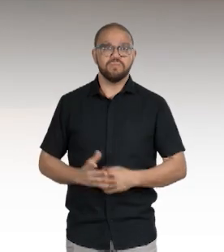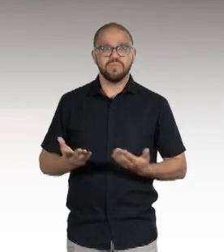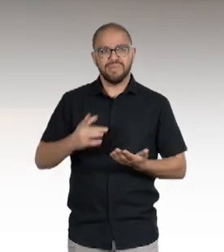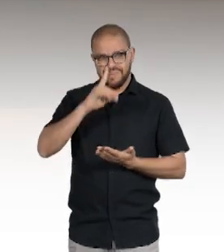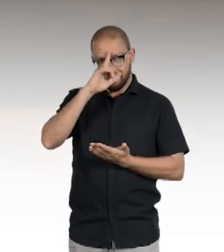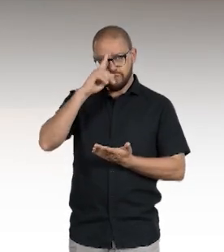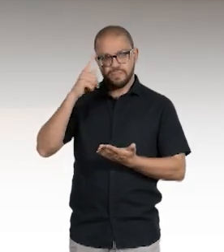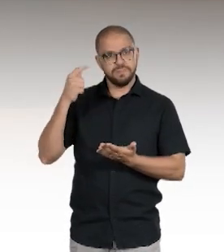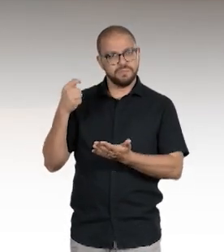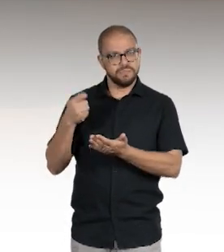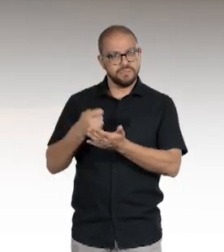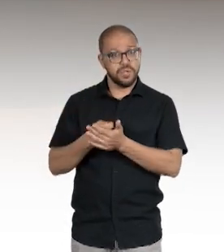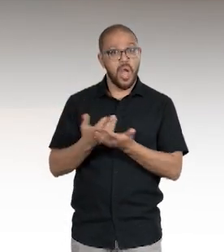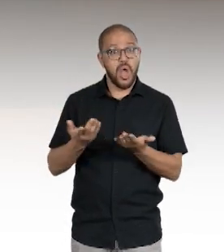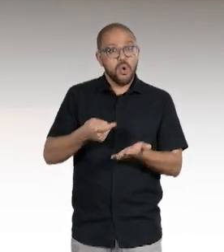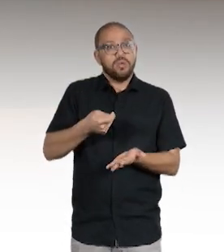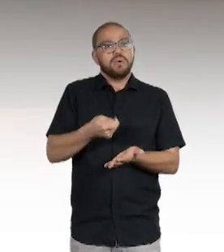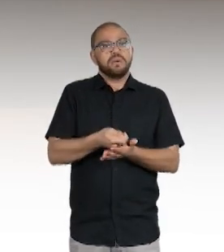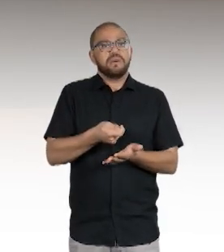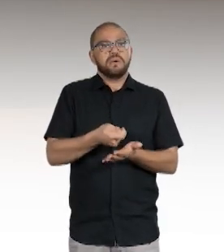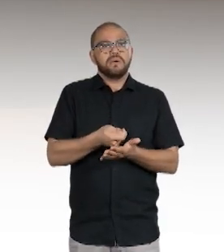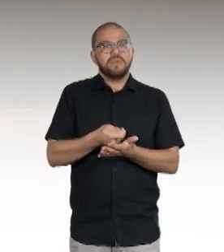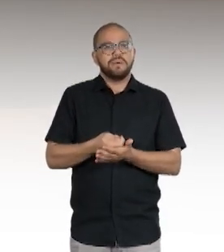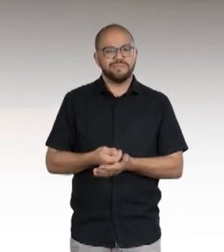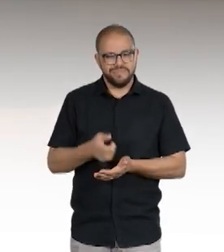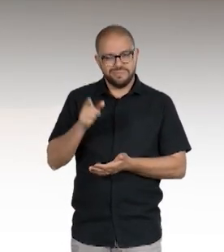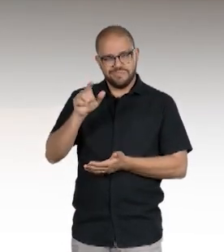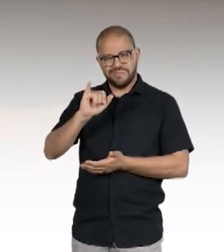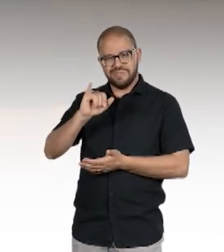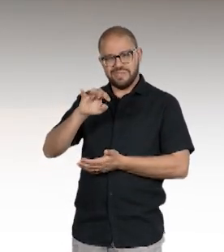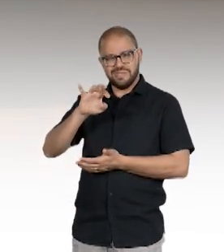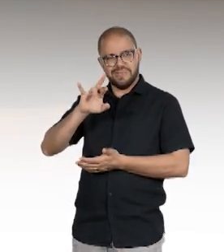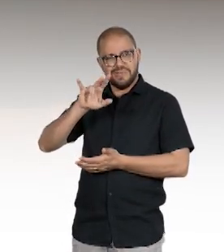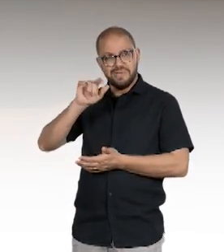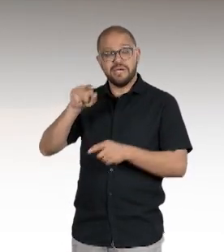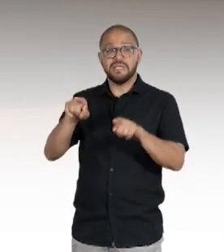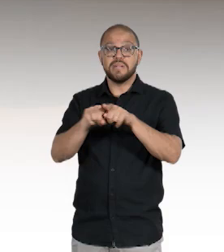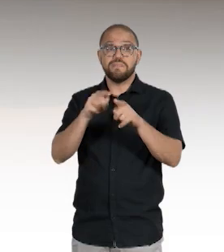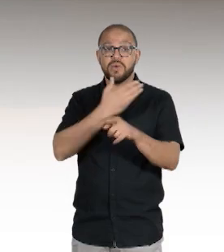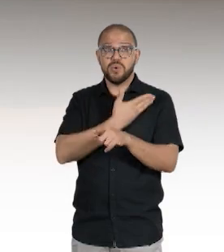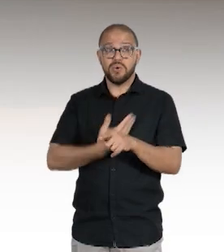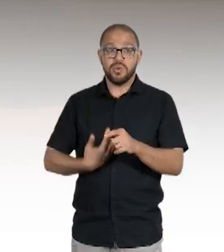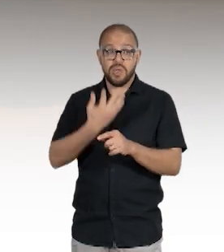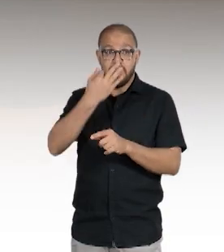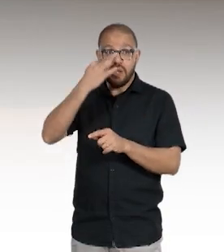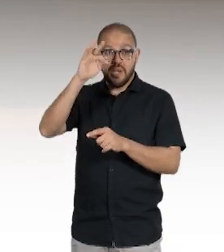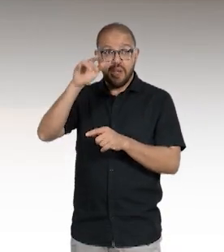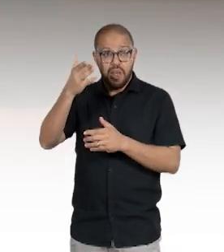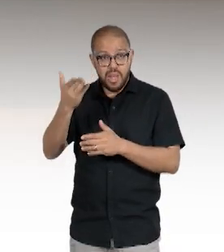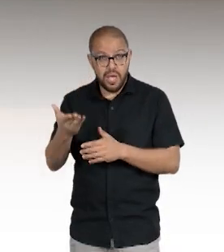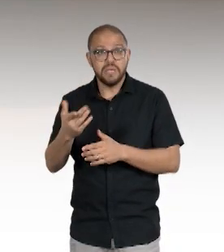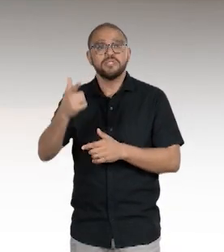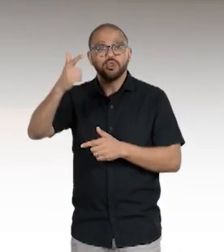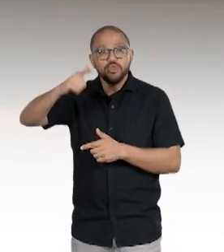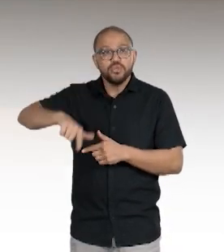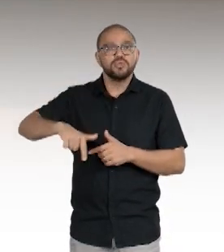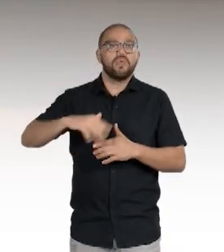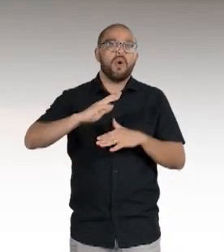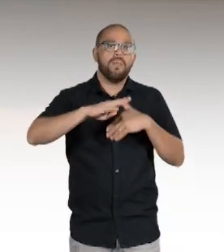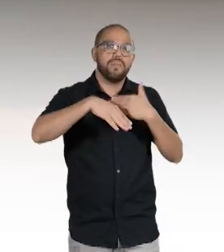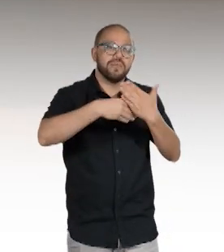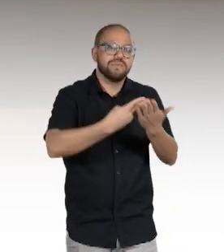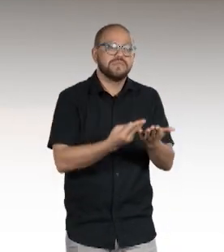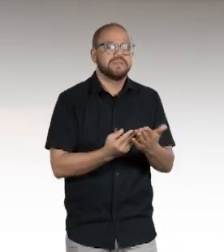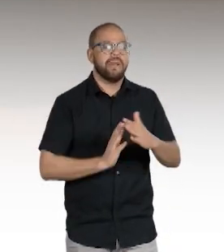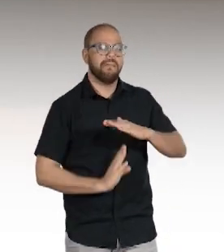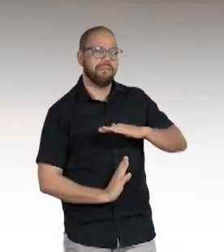decisão veio obrigar o INCRA e a União a retomarem esse processo que